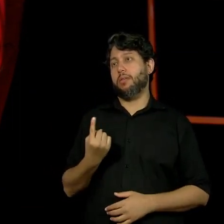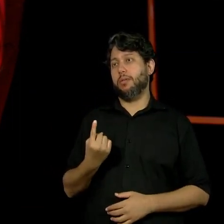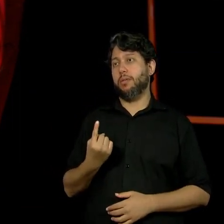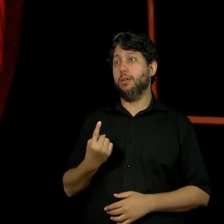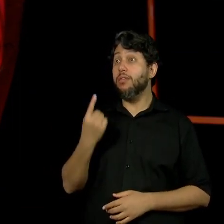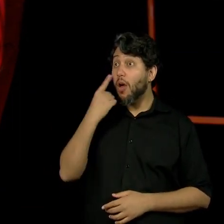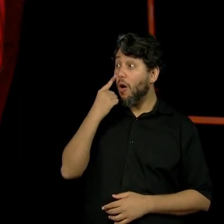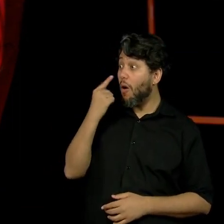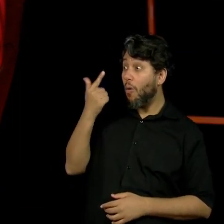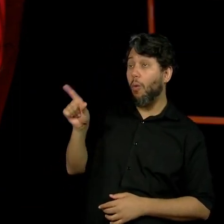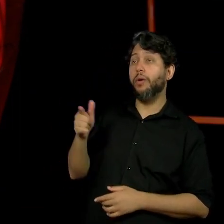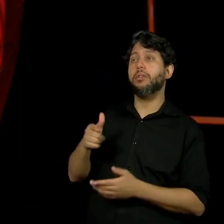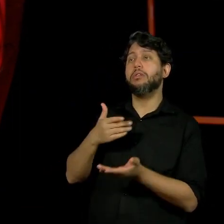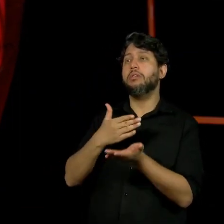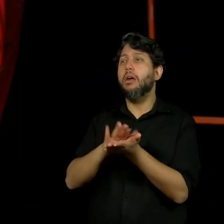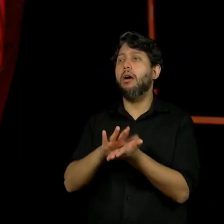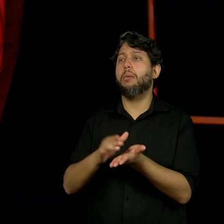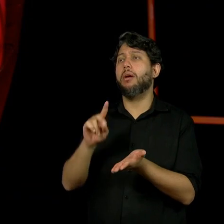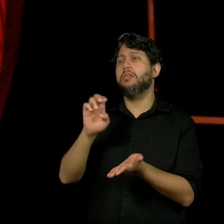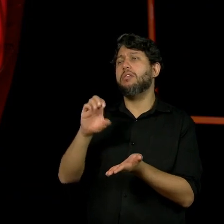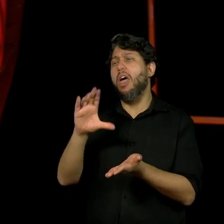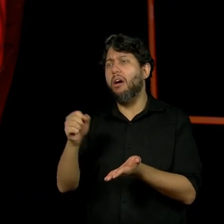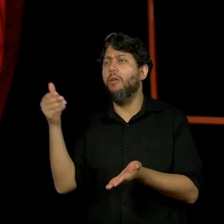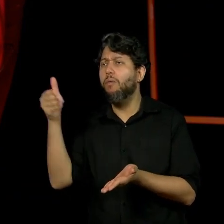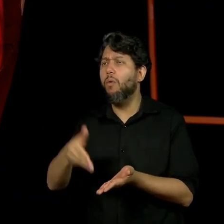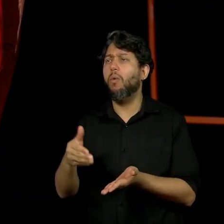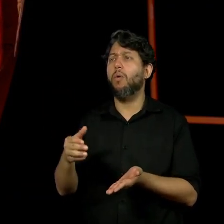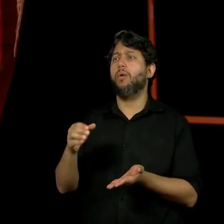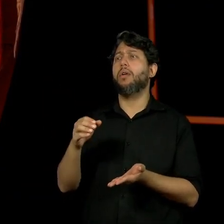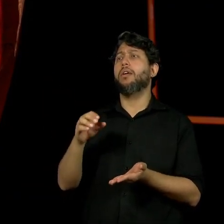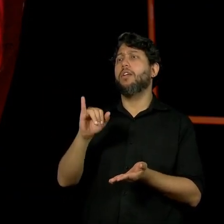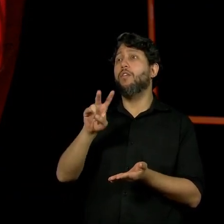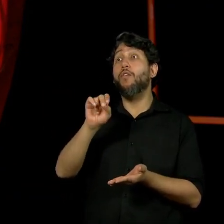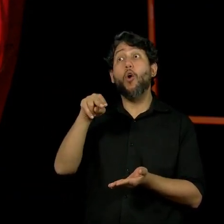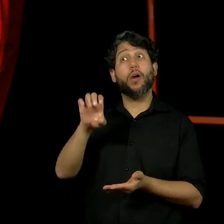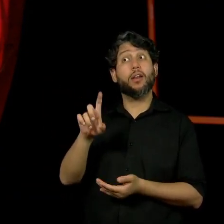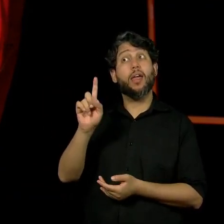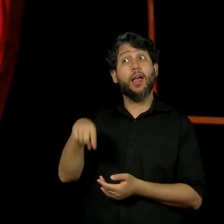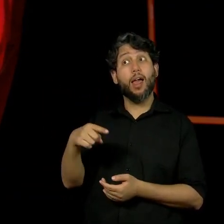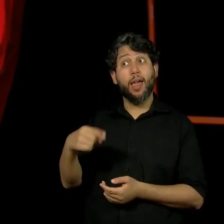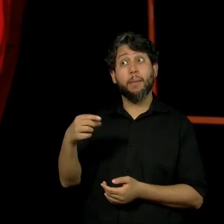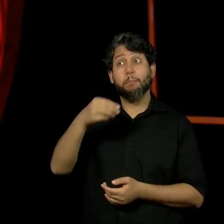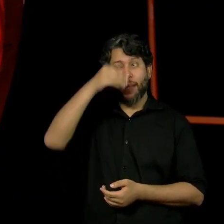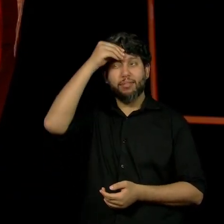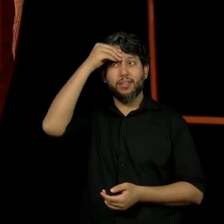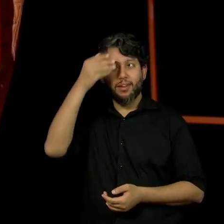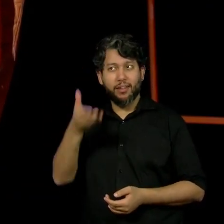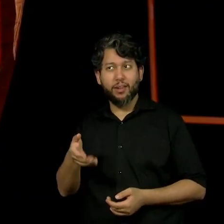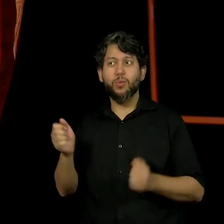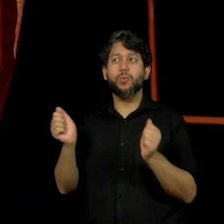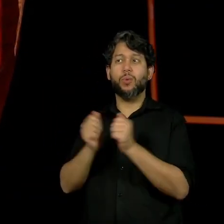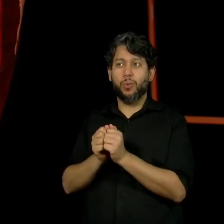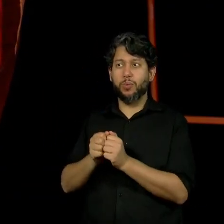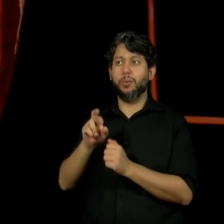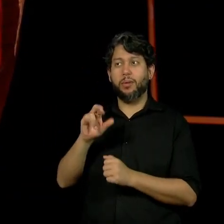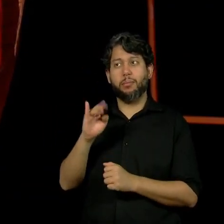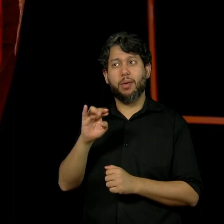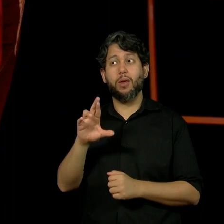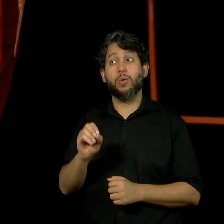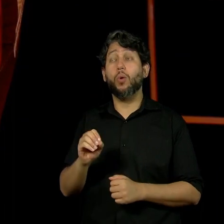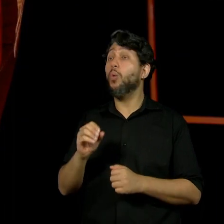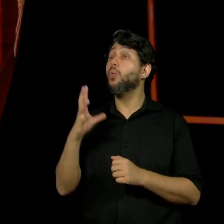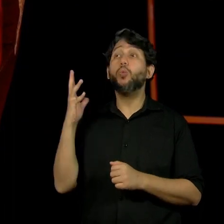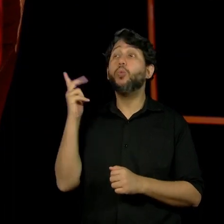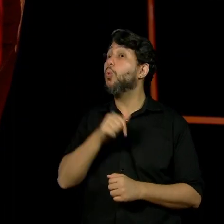que aconteceu, Rua do Samba, onde o Zeca esteve, Dona Ivone Lara era a madrinha da Rua do Samba, juntamente com o Roberto Ribeiro, tudo isso foi feito